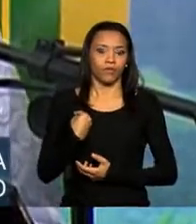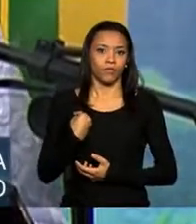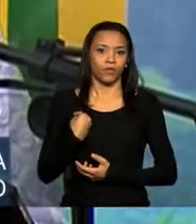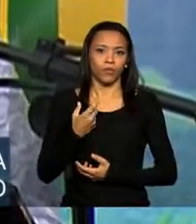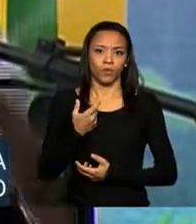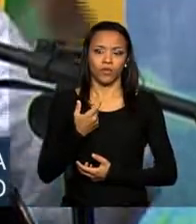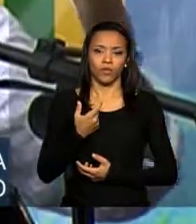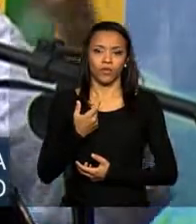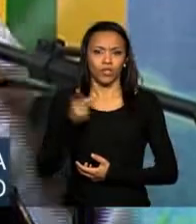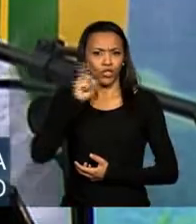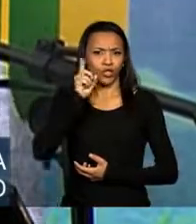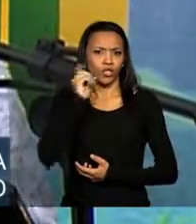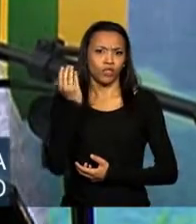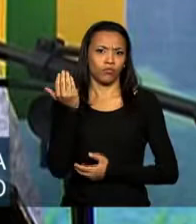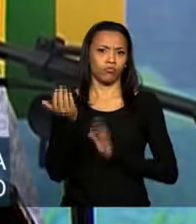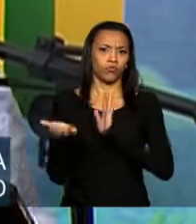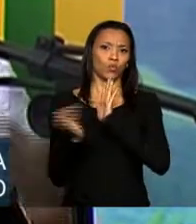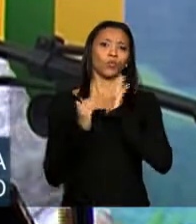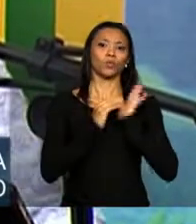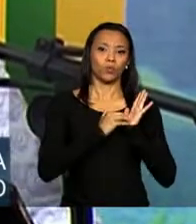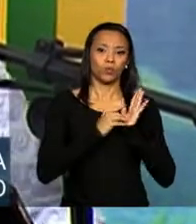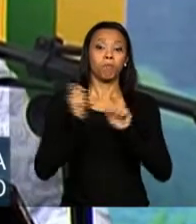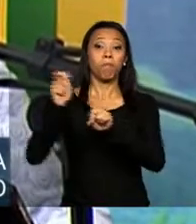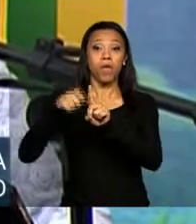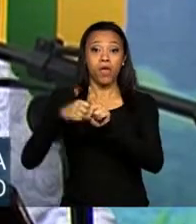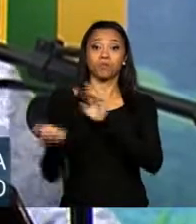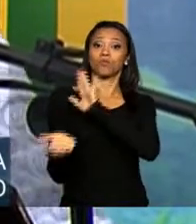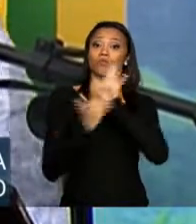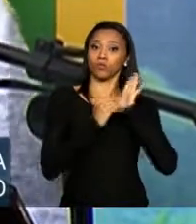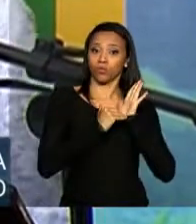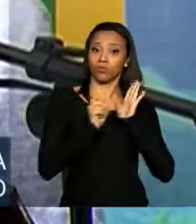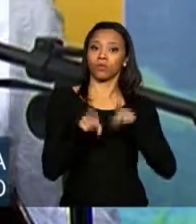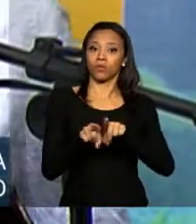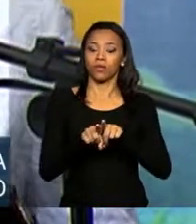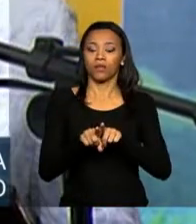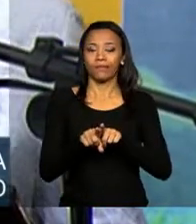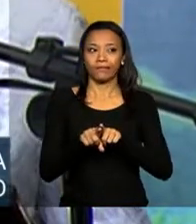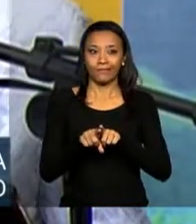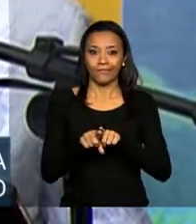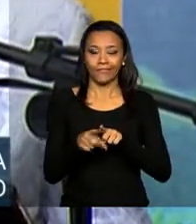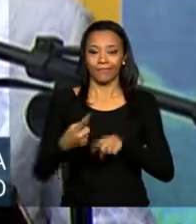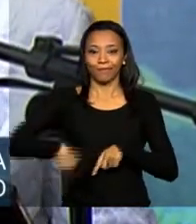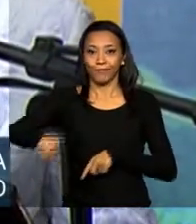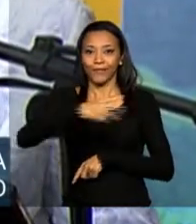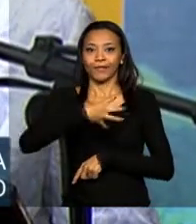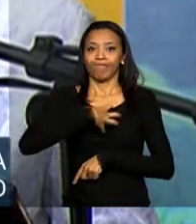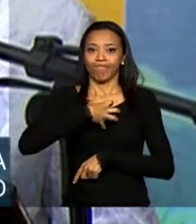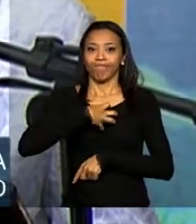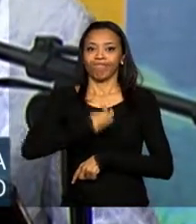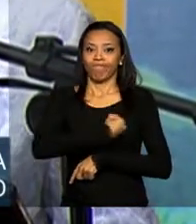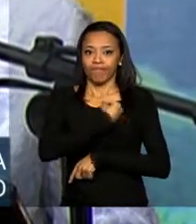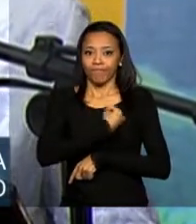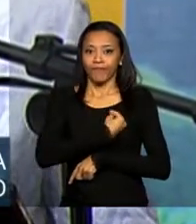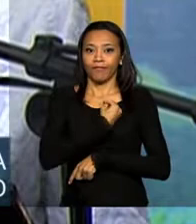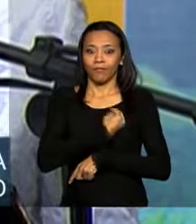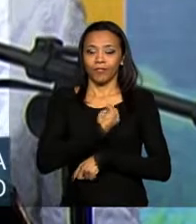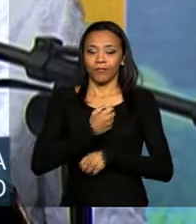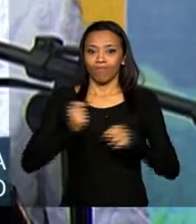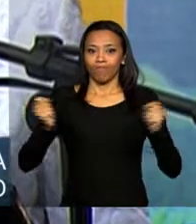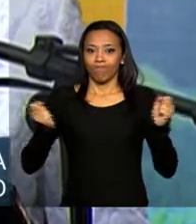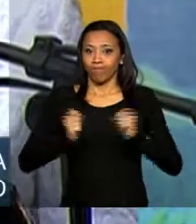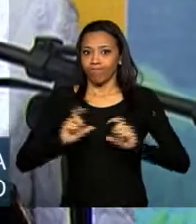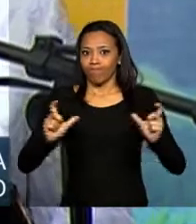dias e mês nós temos vivido um momento bastante tenso